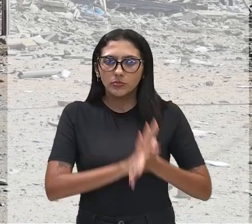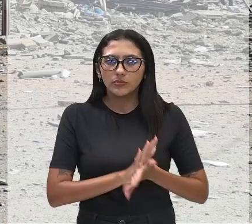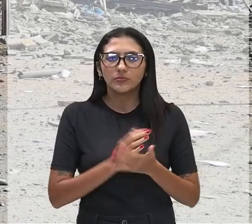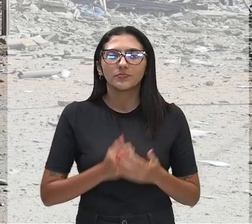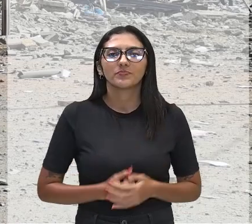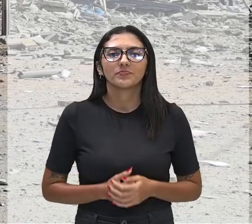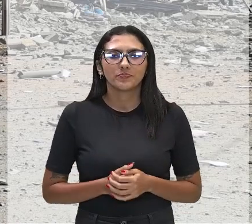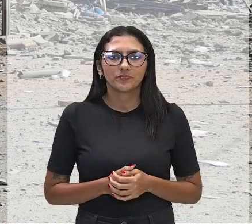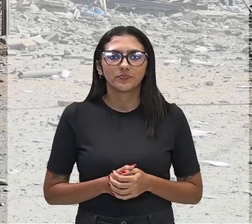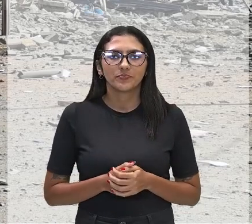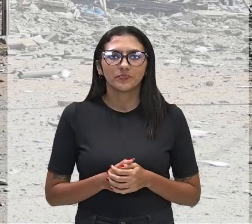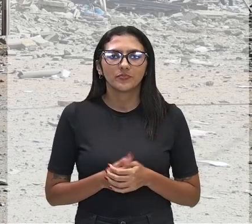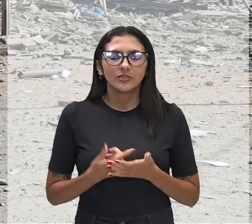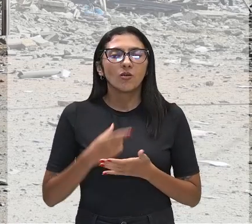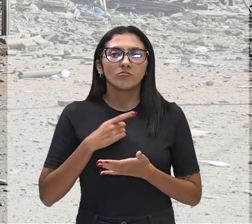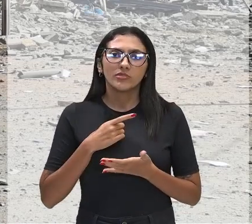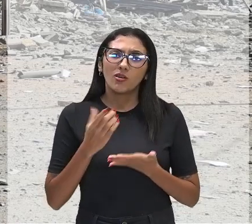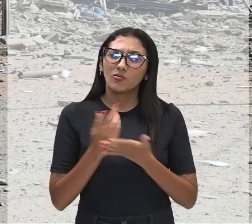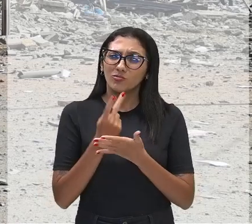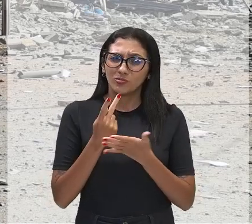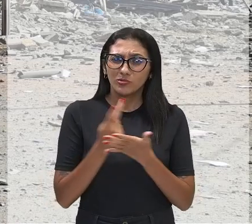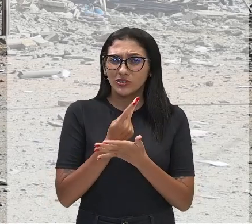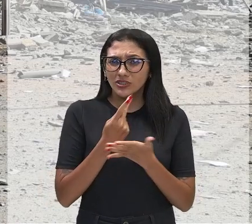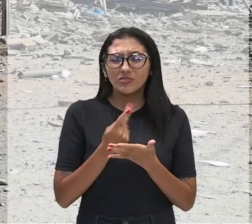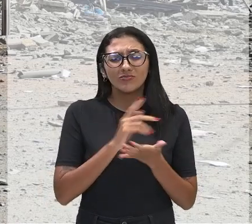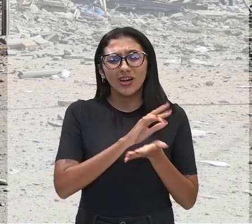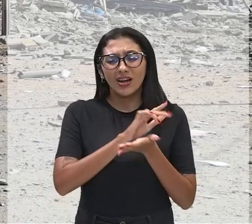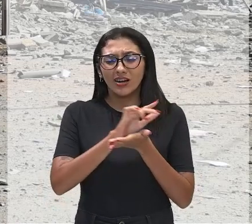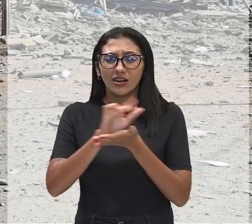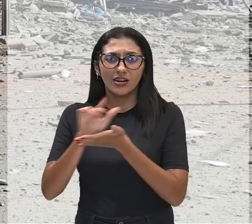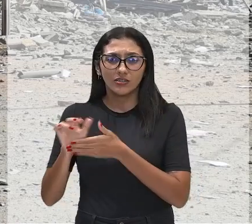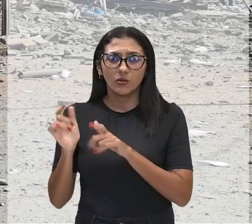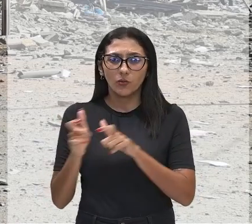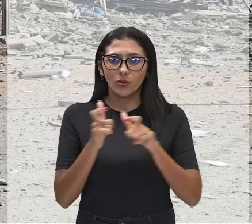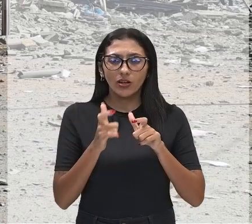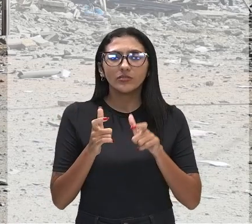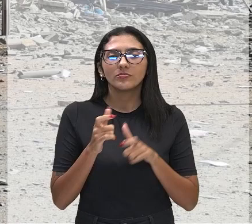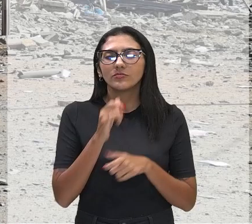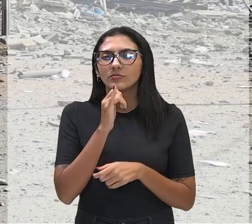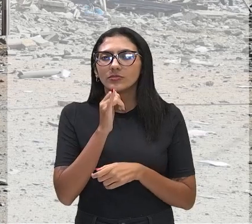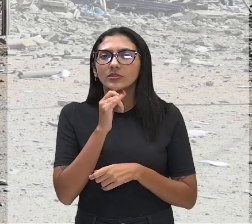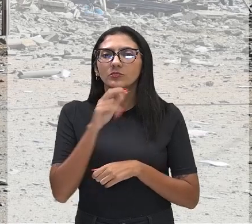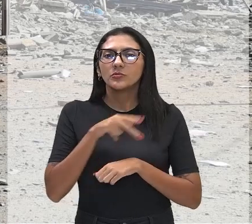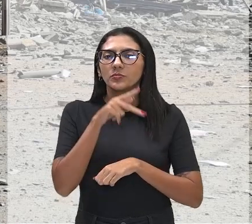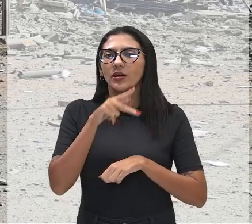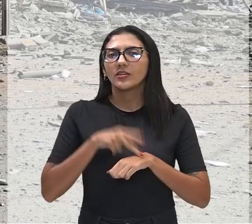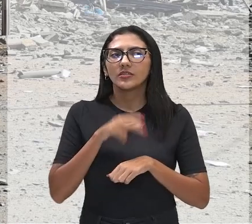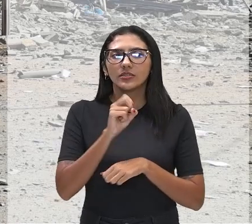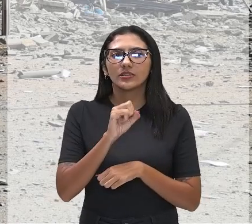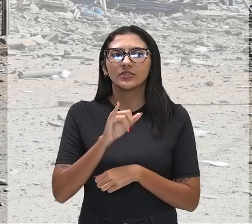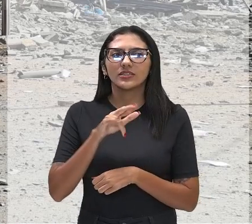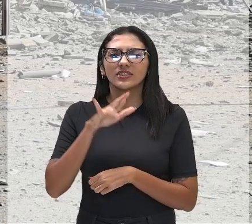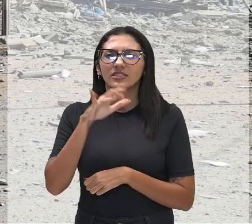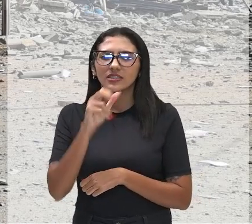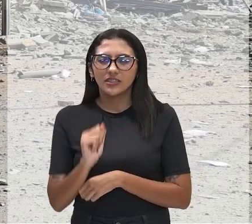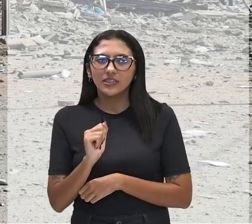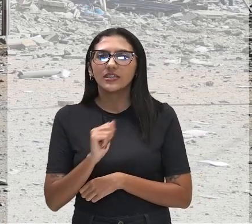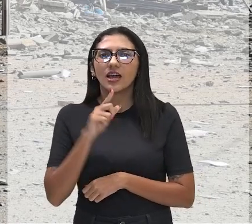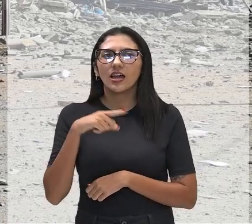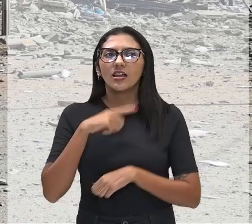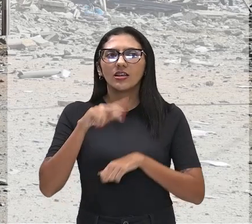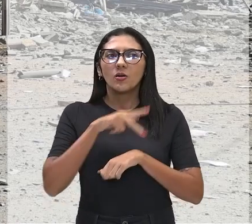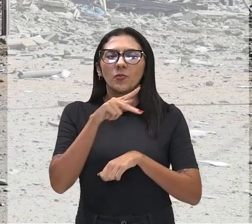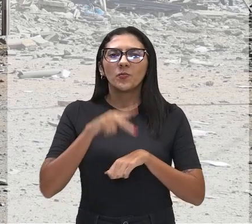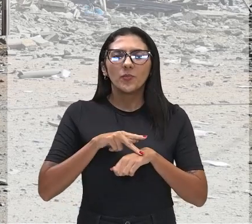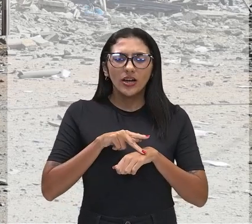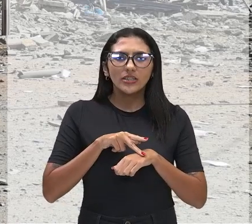acaba ocorrendo em diferentes nações, como, por exemplo, a Síria, né? Também um dos países que acabam tendo